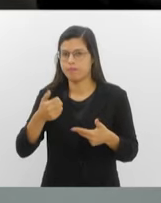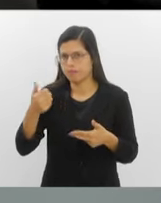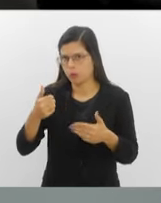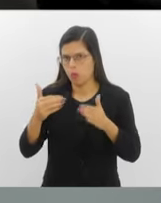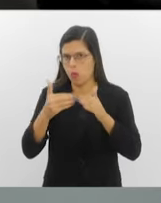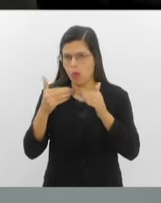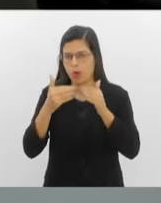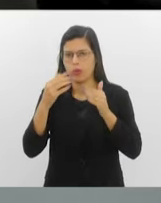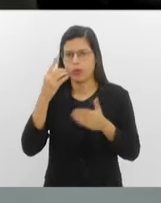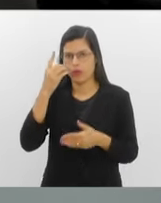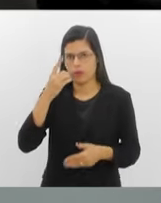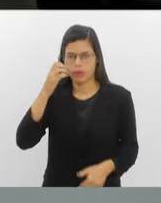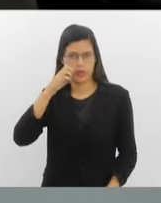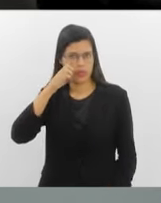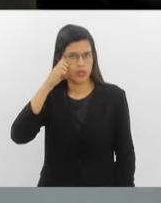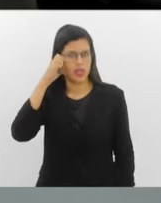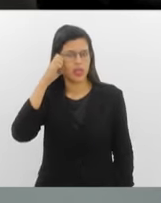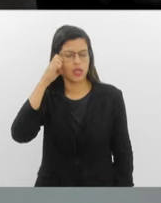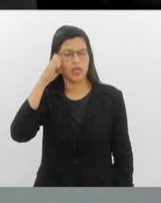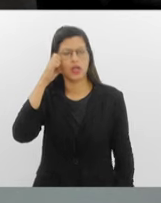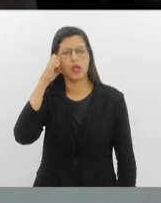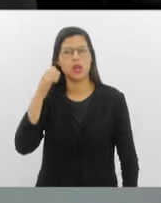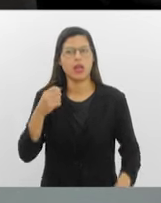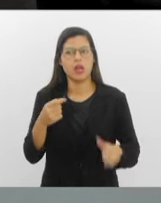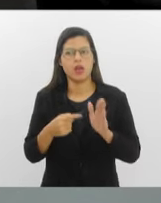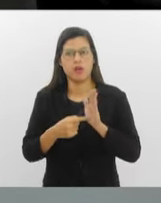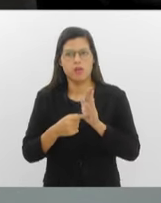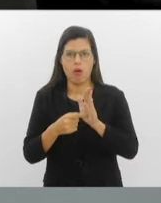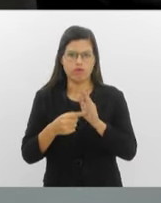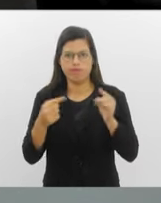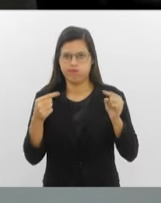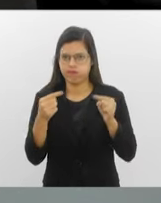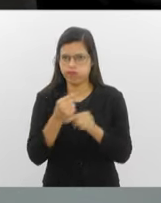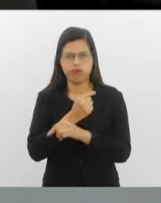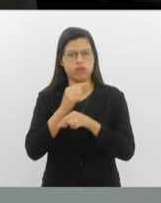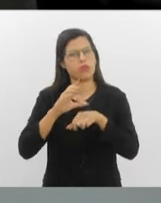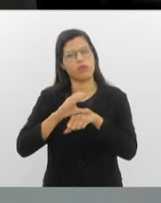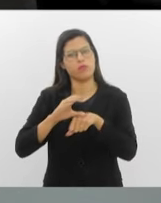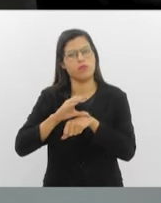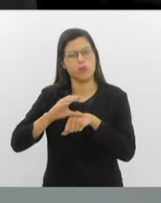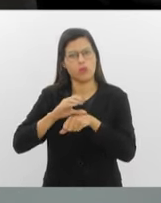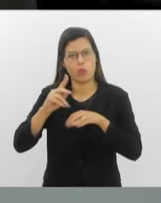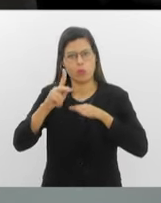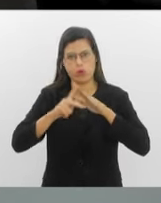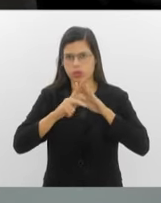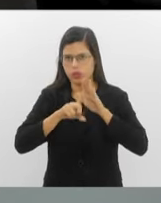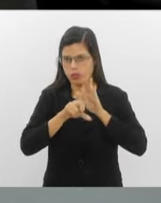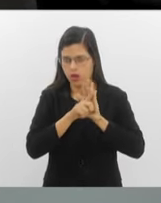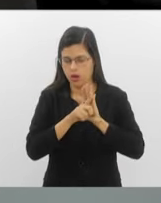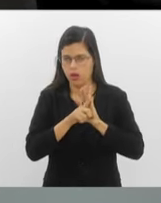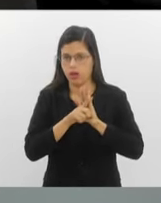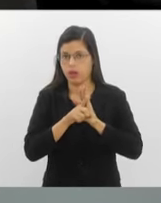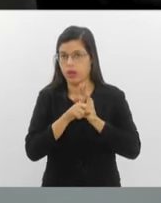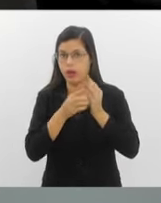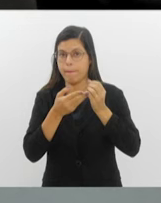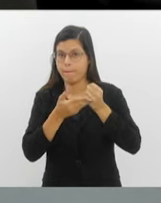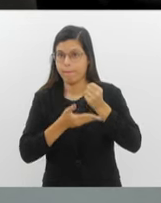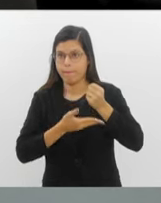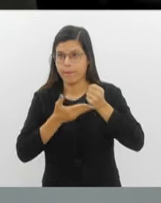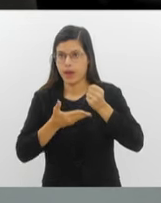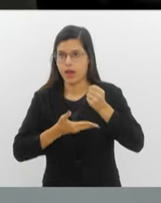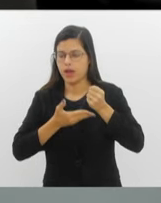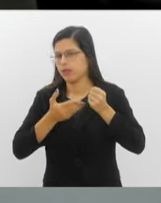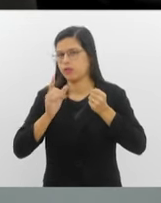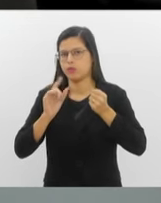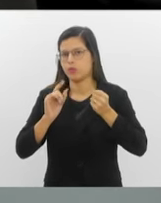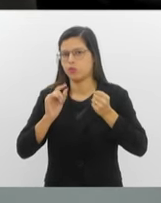Élica, quando ela aponta a inconstitucionalidade do projeto, tendo em base um